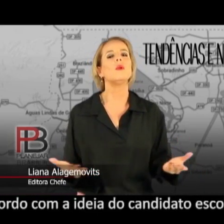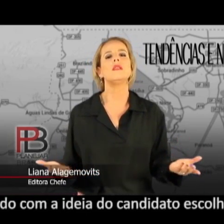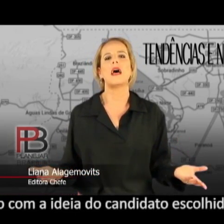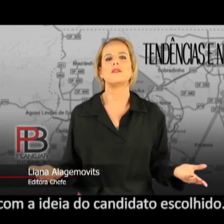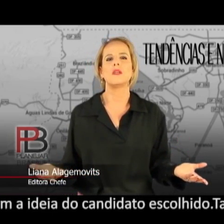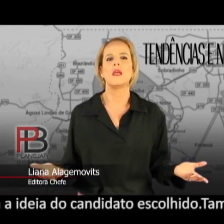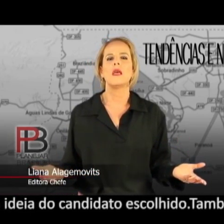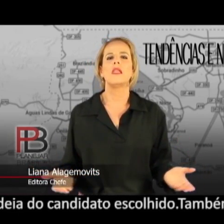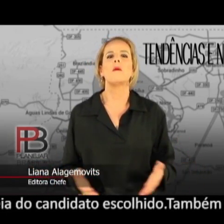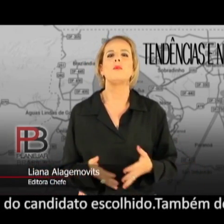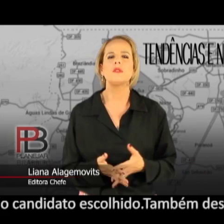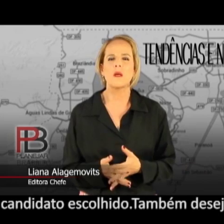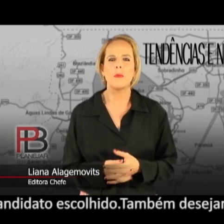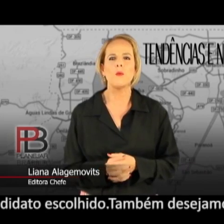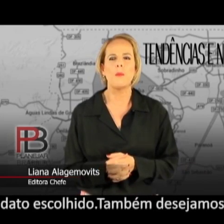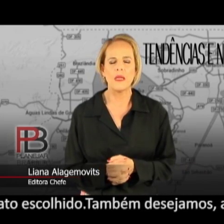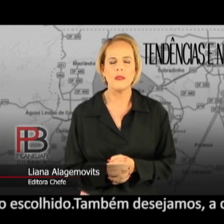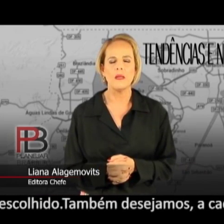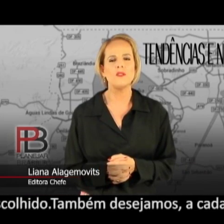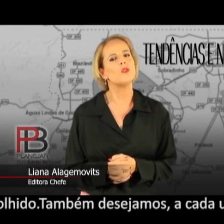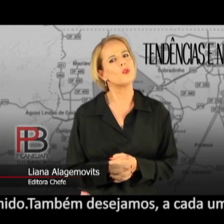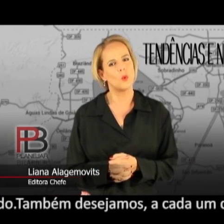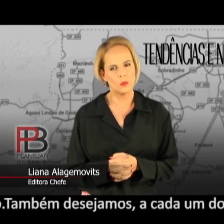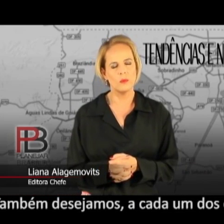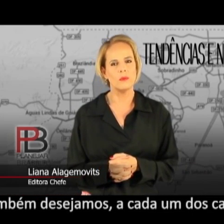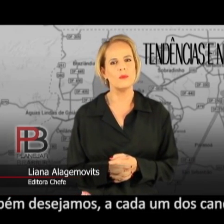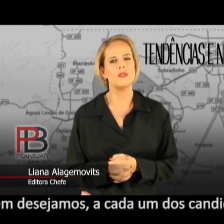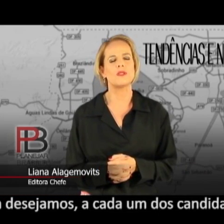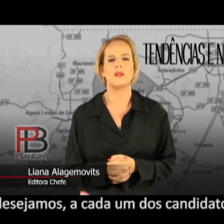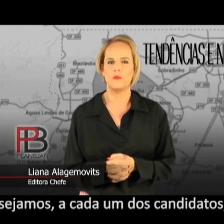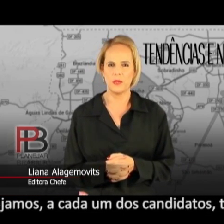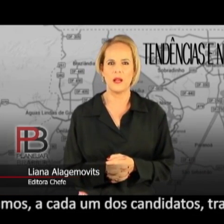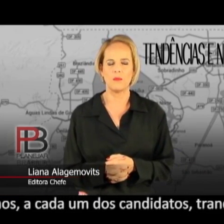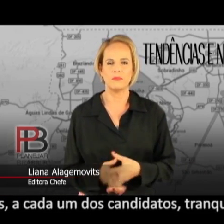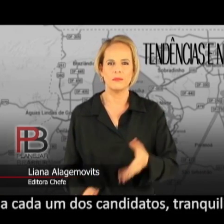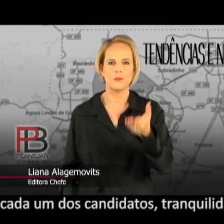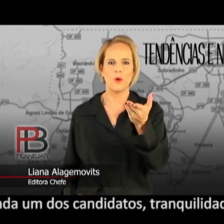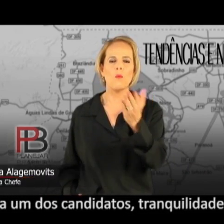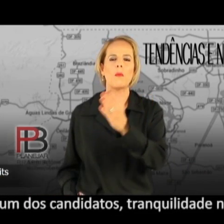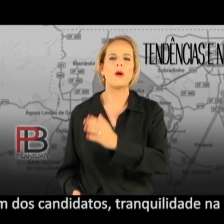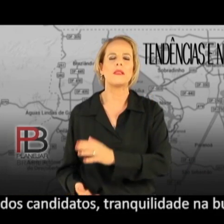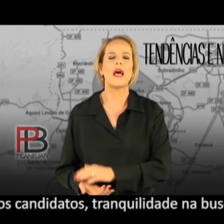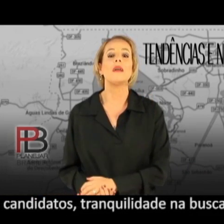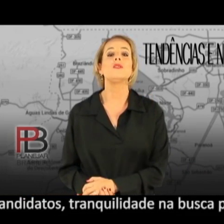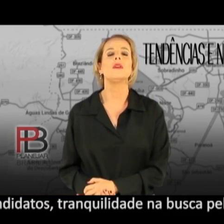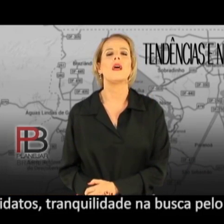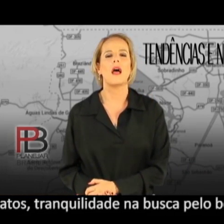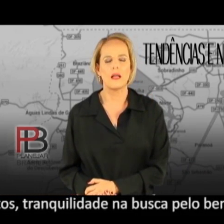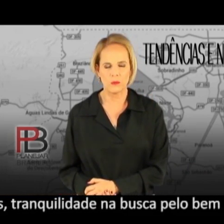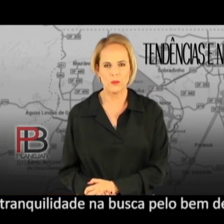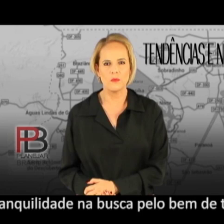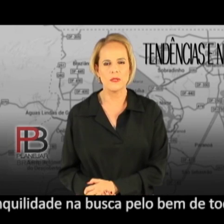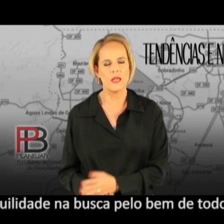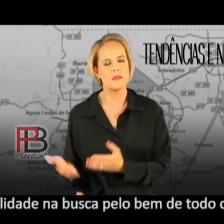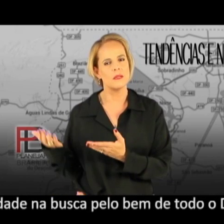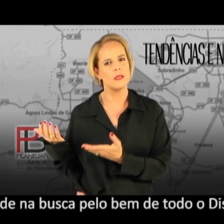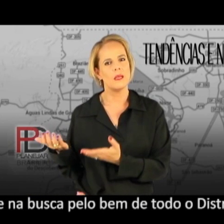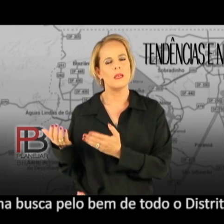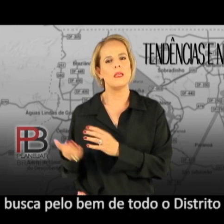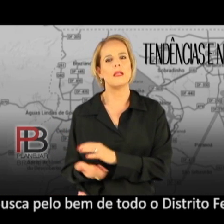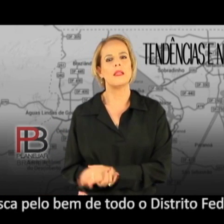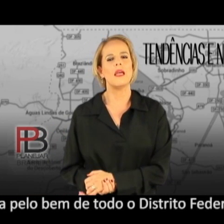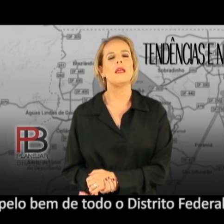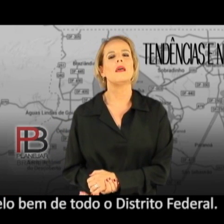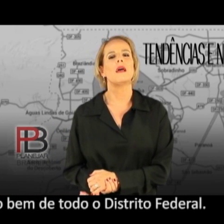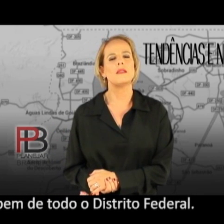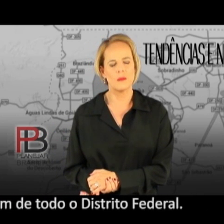candidatos tranquilidade na busca pelo bem de todo o Distrito Federal. Uma boa tarde a todos vocês